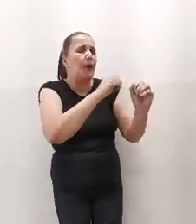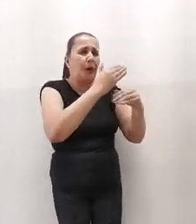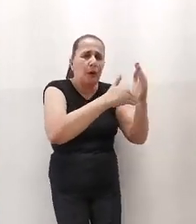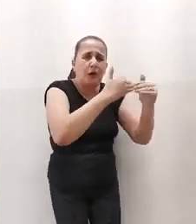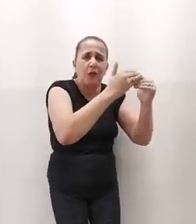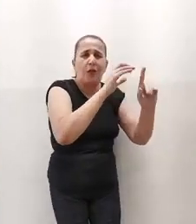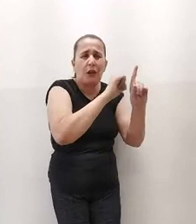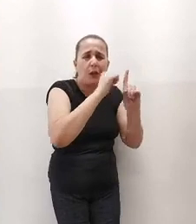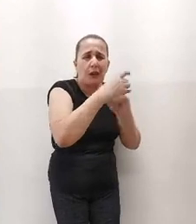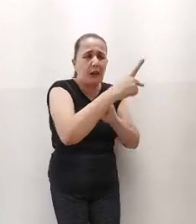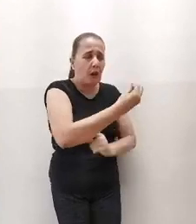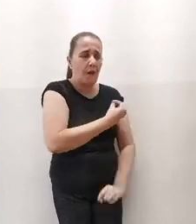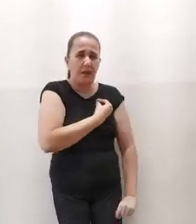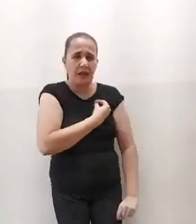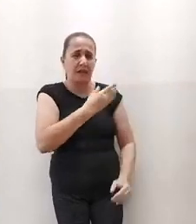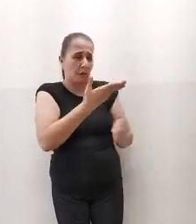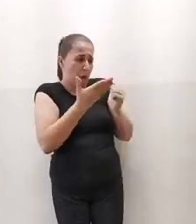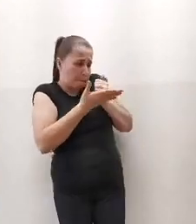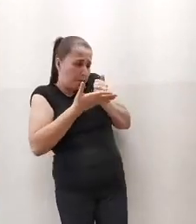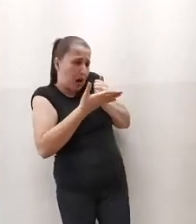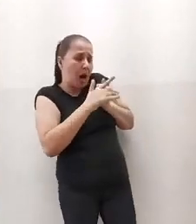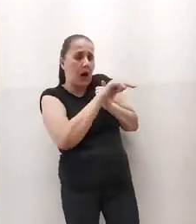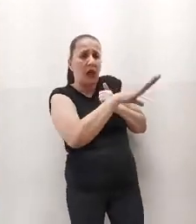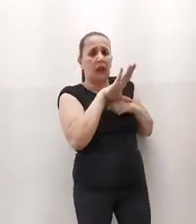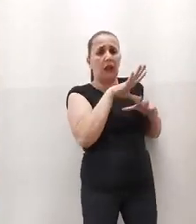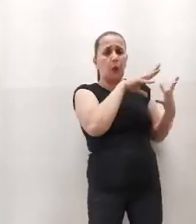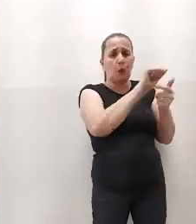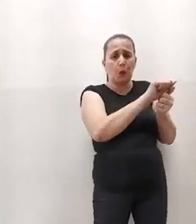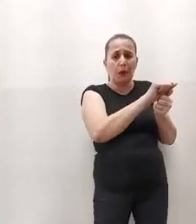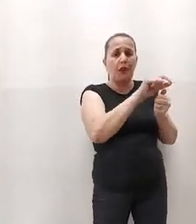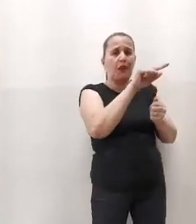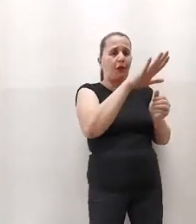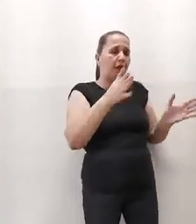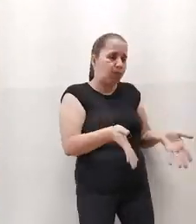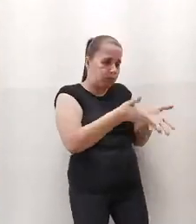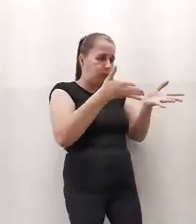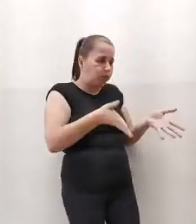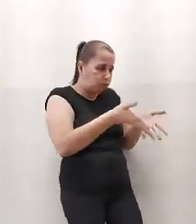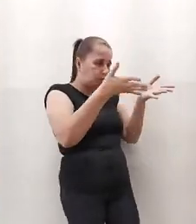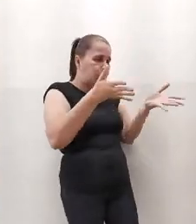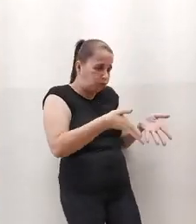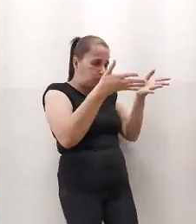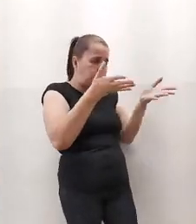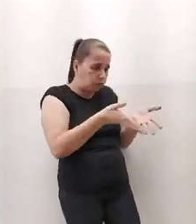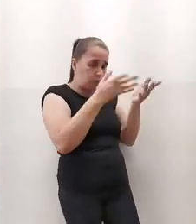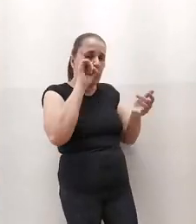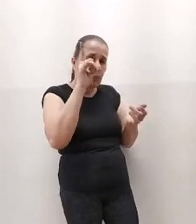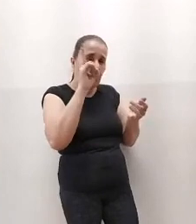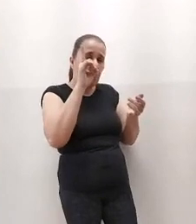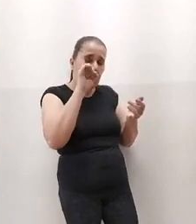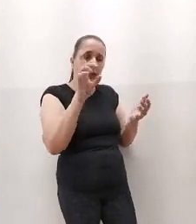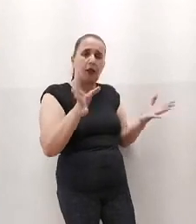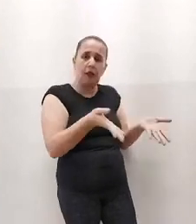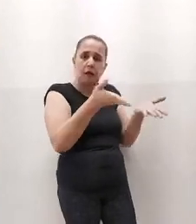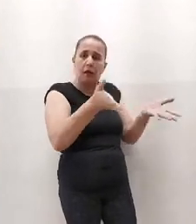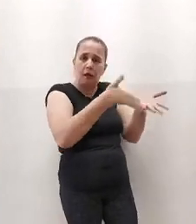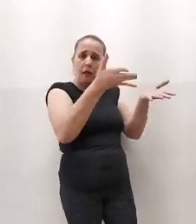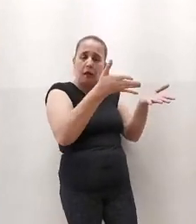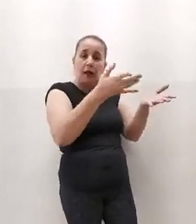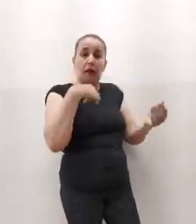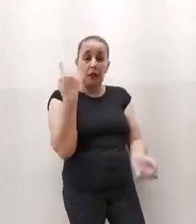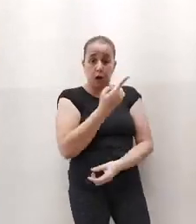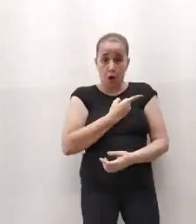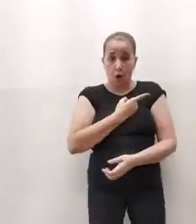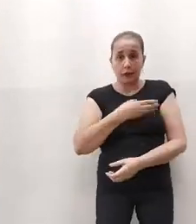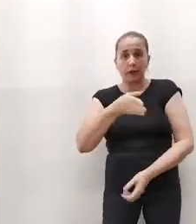que é a sua vida, que está baseado nessa visão terrena e você alimenta todos os dias, é esse Ismael, irmãos, e